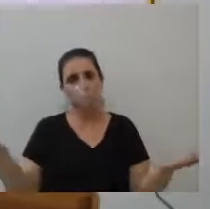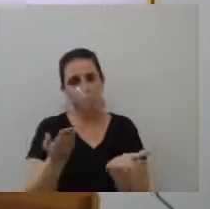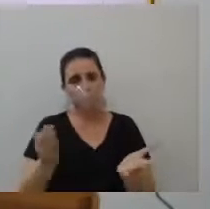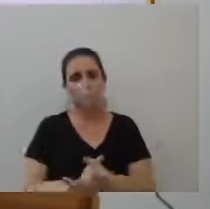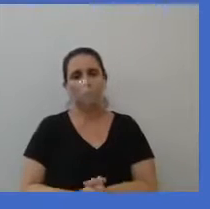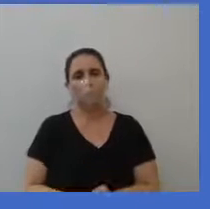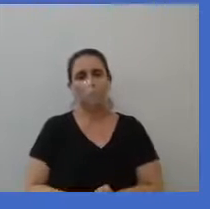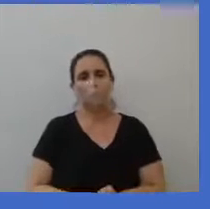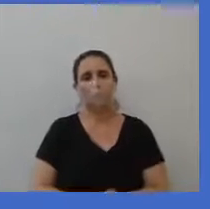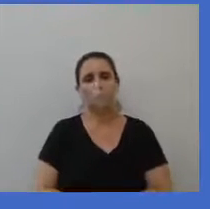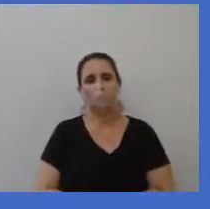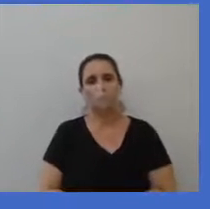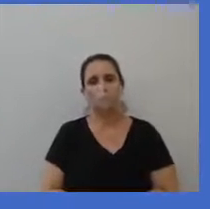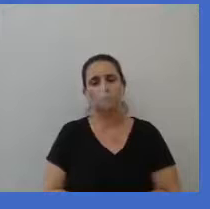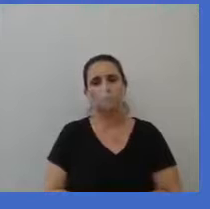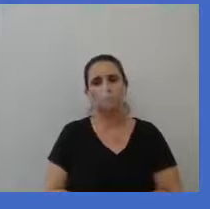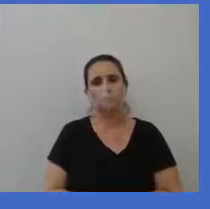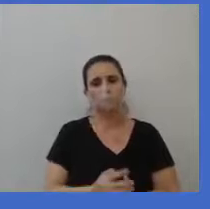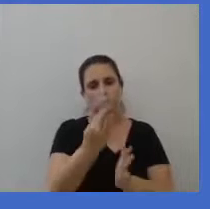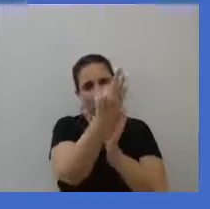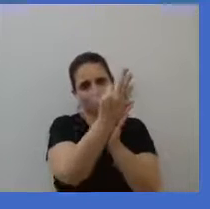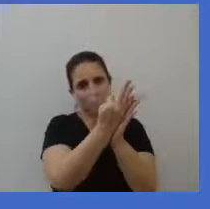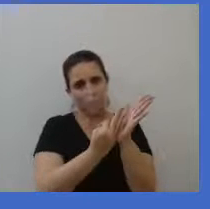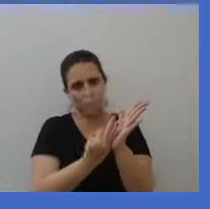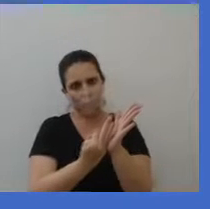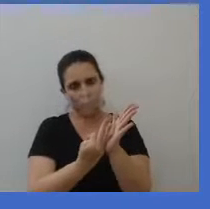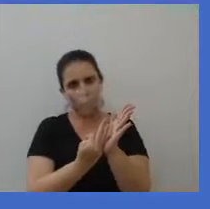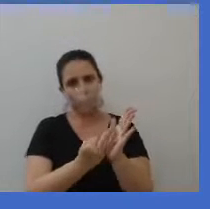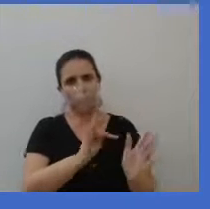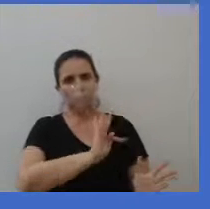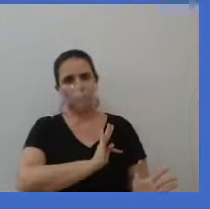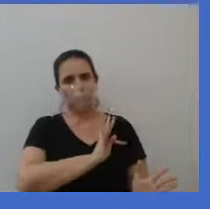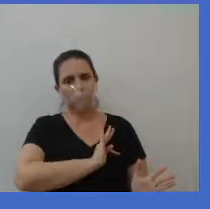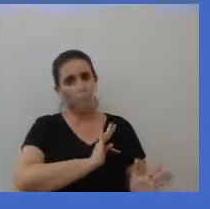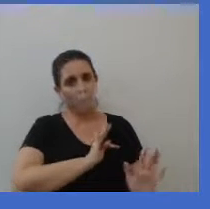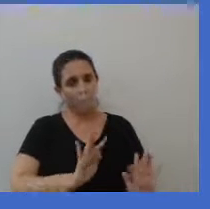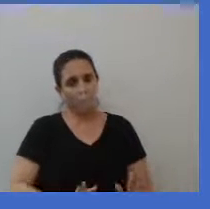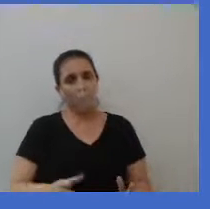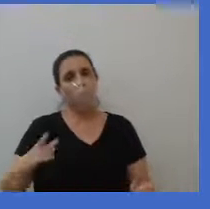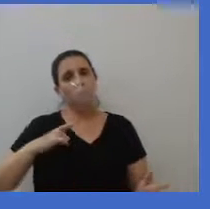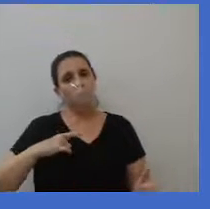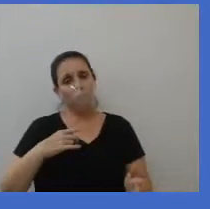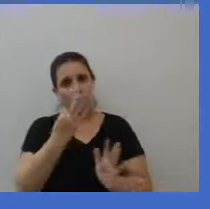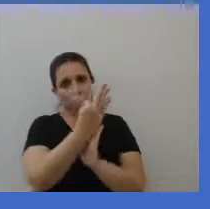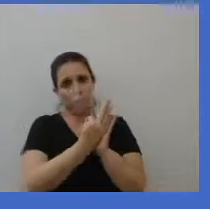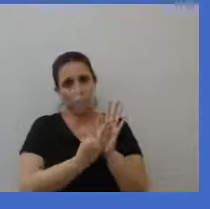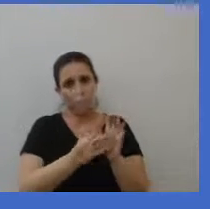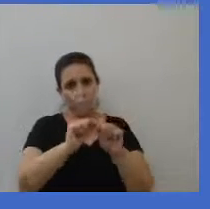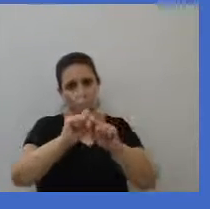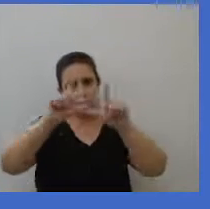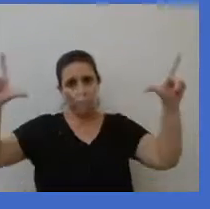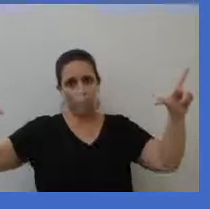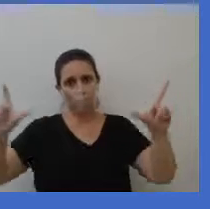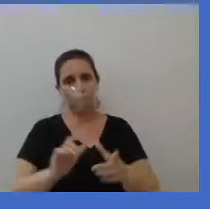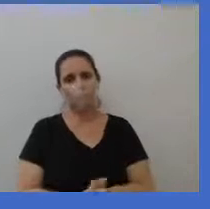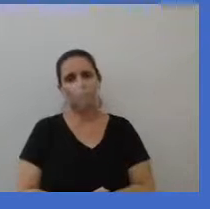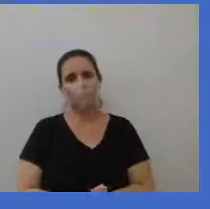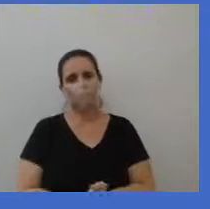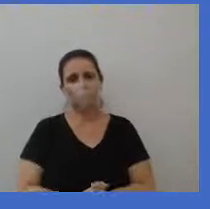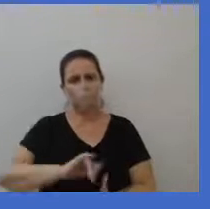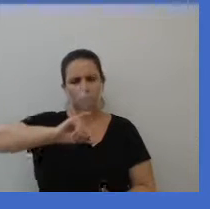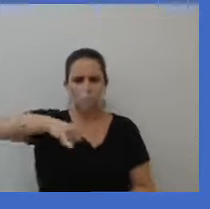pode. Até porque existem as contas fakes. Pega uma personalidade, pega um filósofo, pega